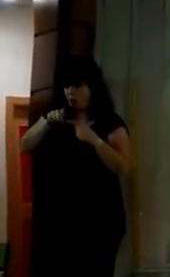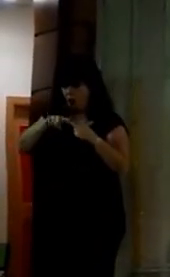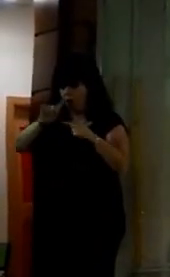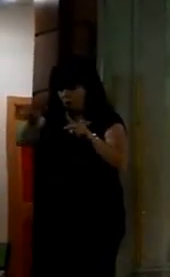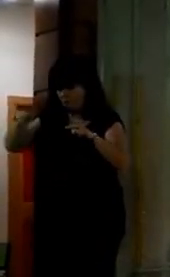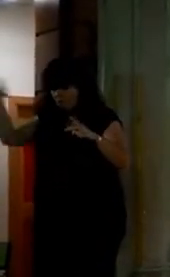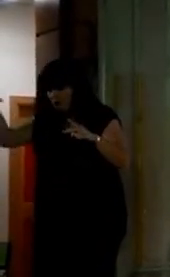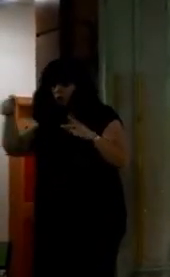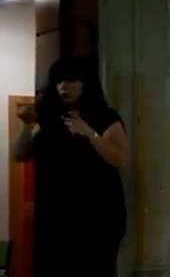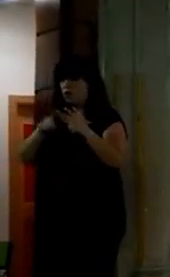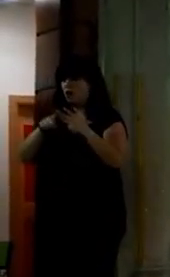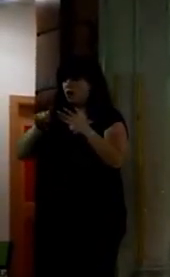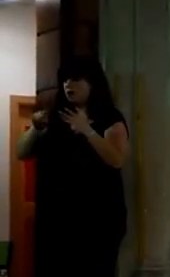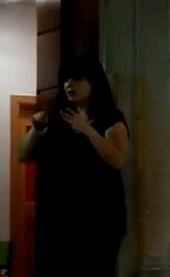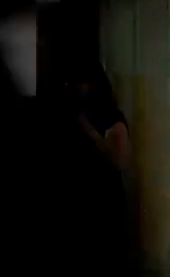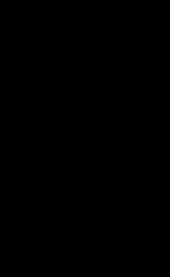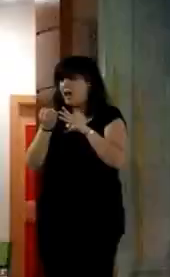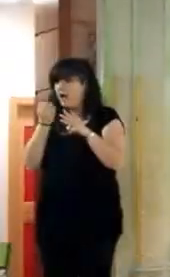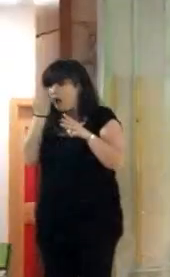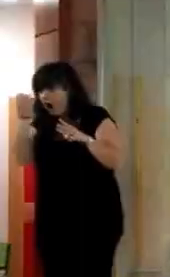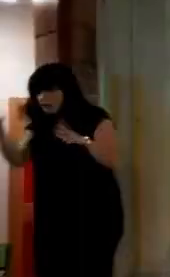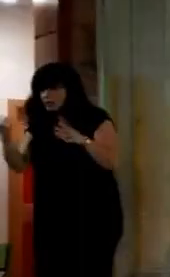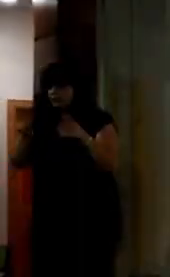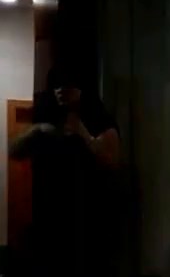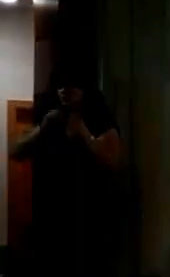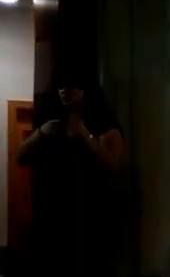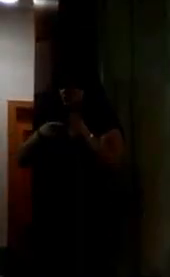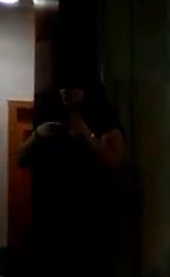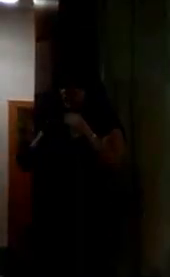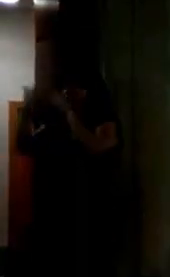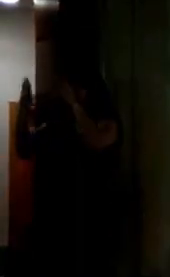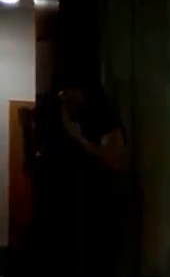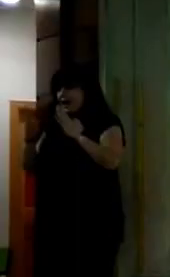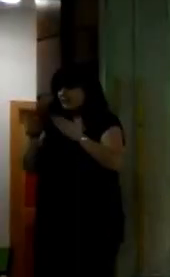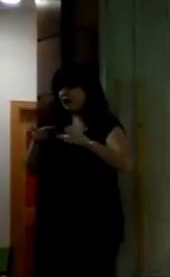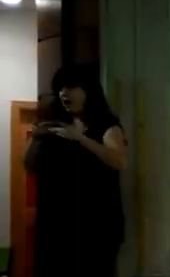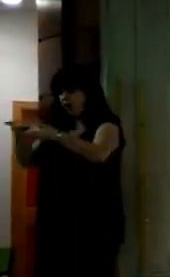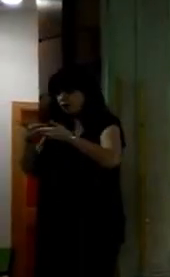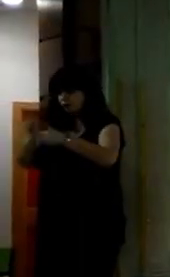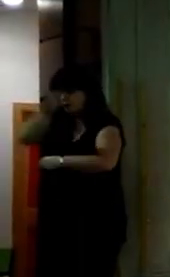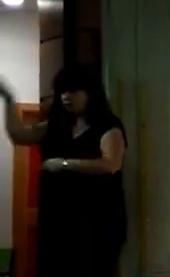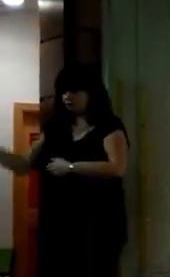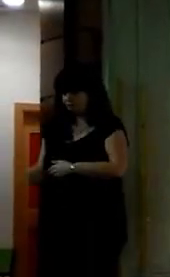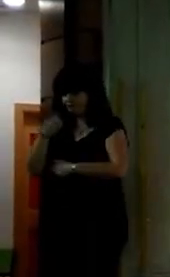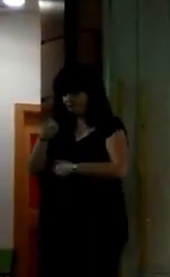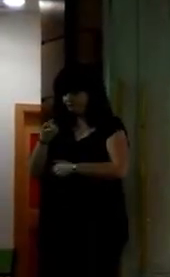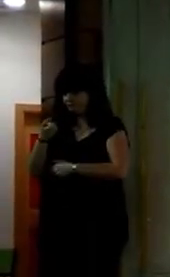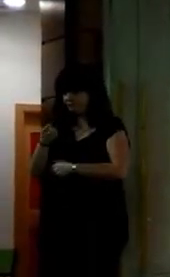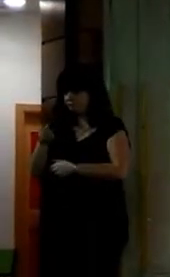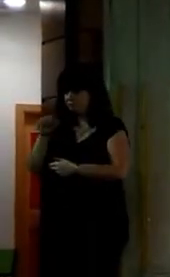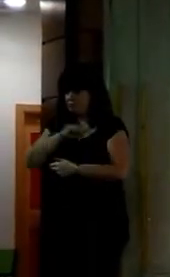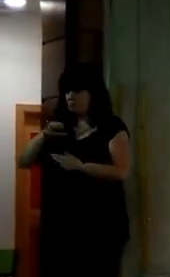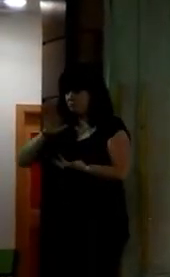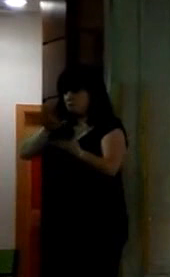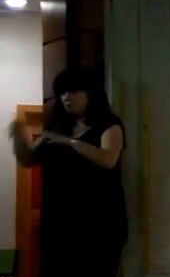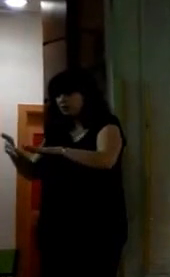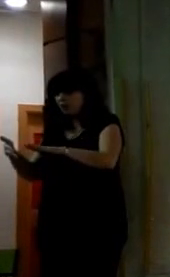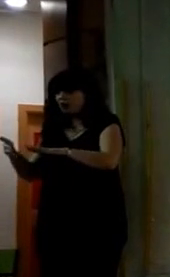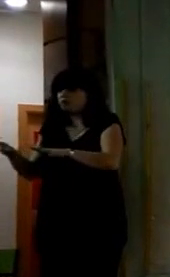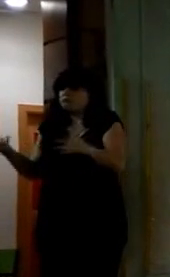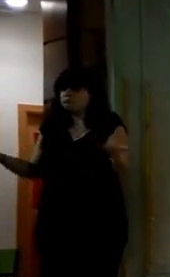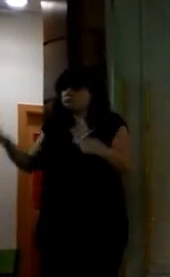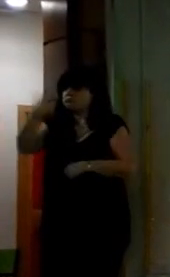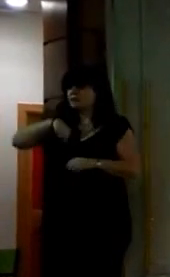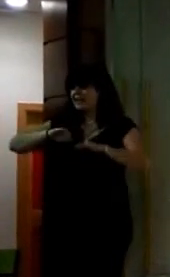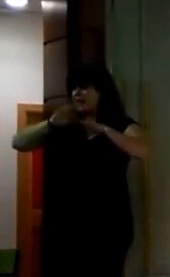xardins, o guindastre, a axuda no fogar, e iso pechamos desde Marea Pontevedra, desde